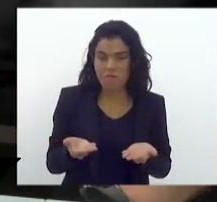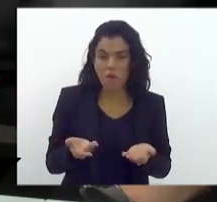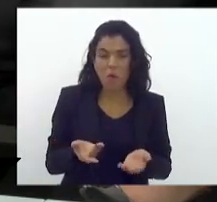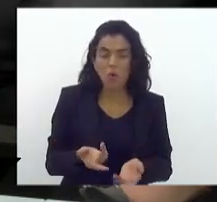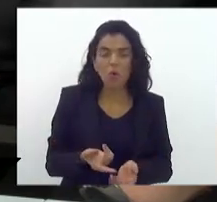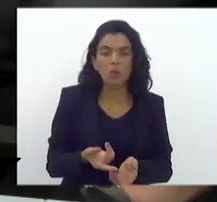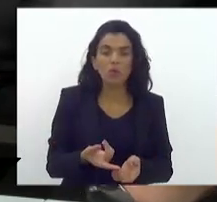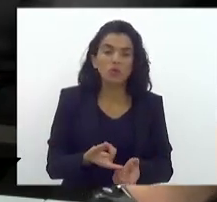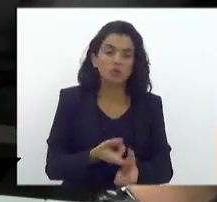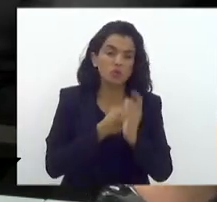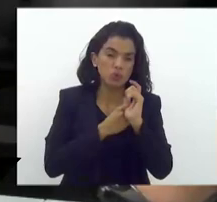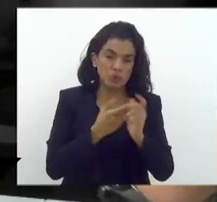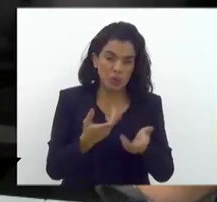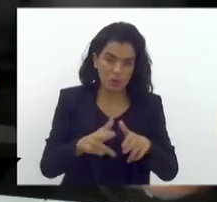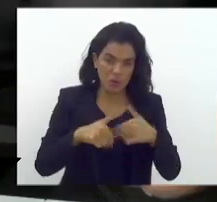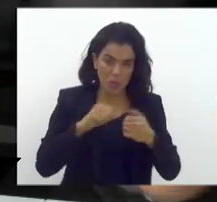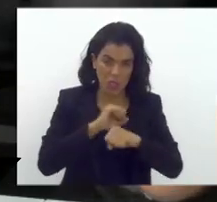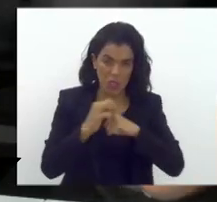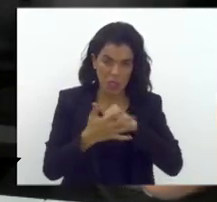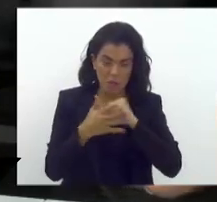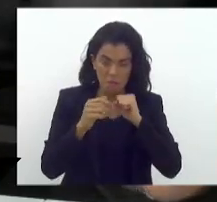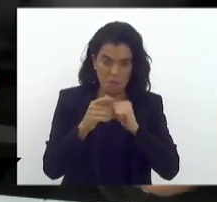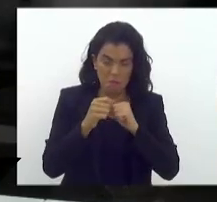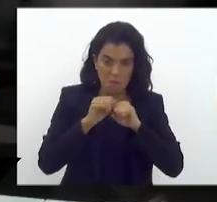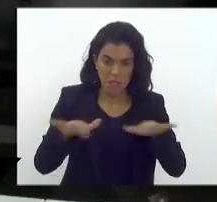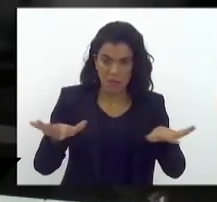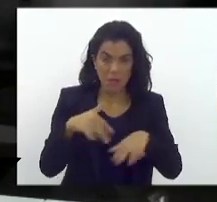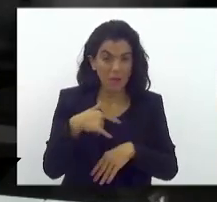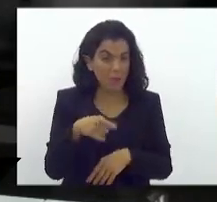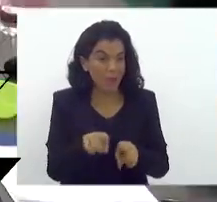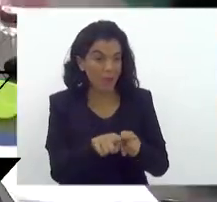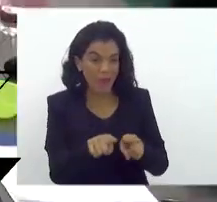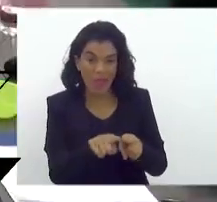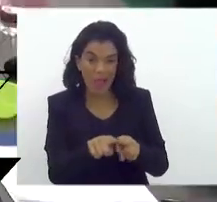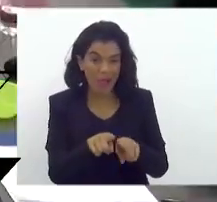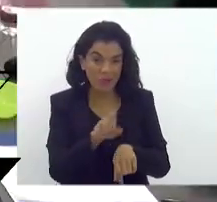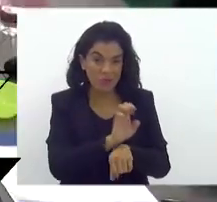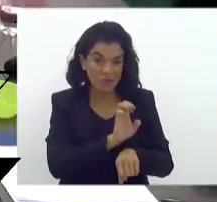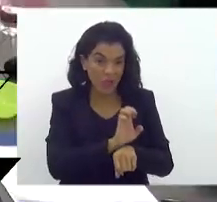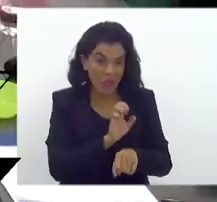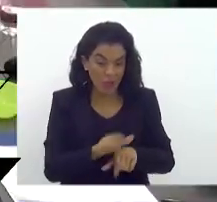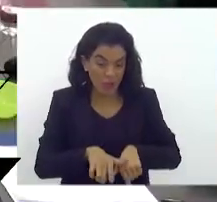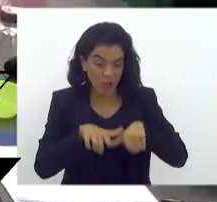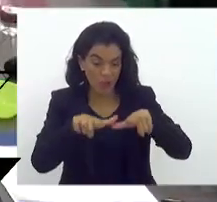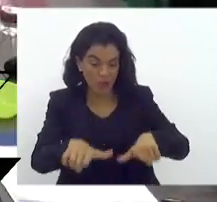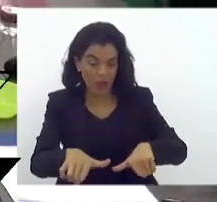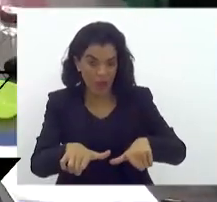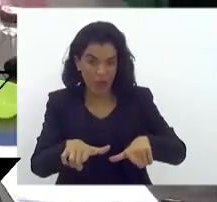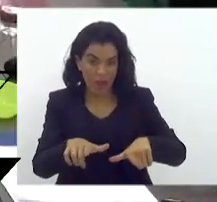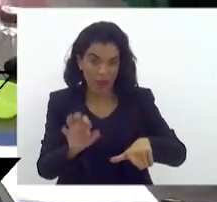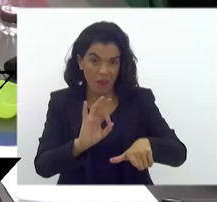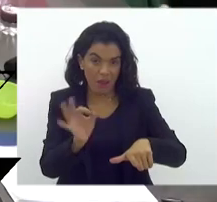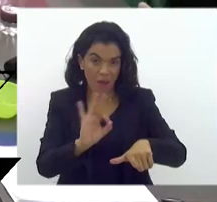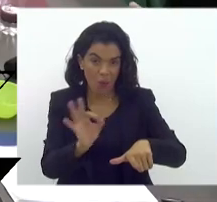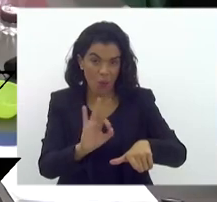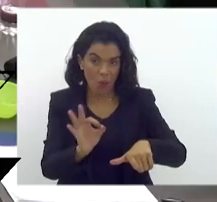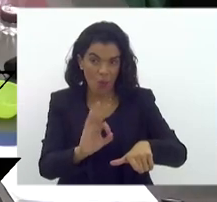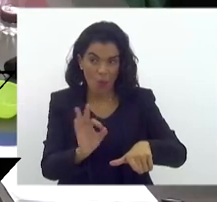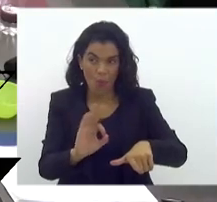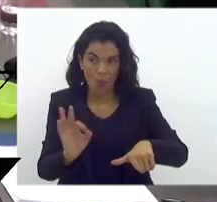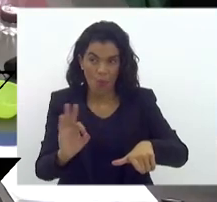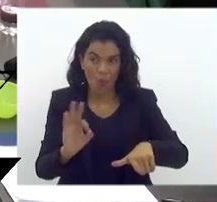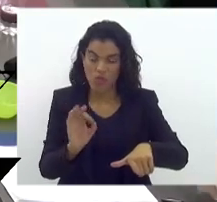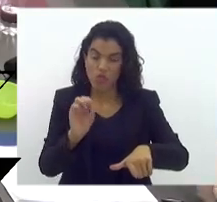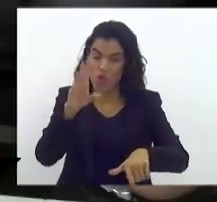suspenso por conta de pandemia. E o Estado também não emite alvará nenhum, né? Exatamente. Pode dar licença de bombeiro. O que suspende é o da vigilância,